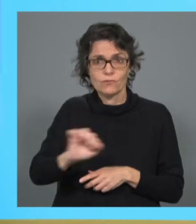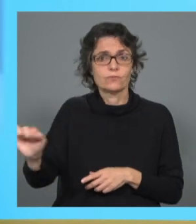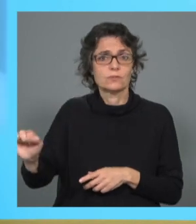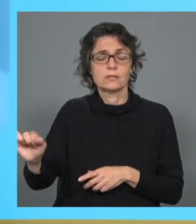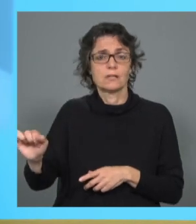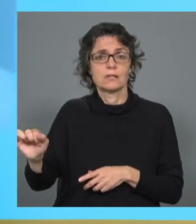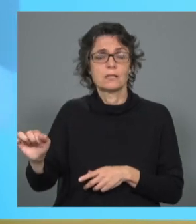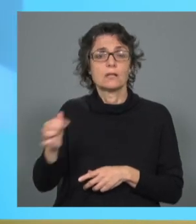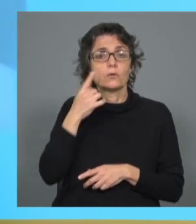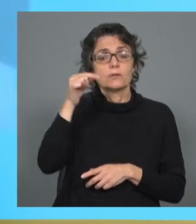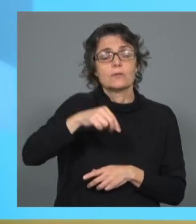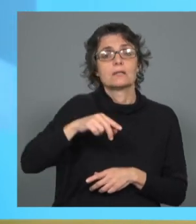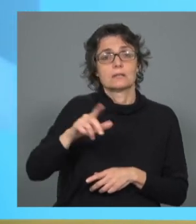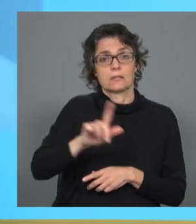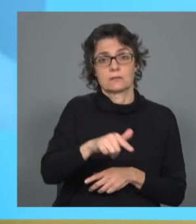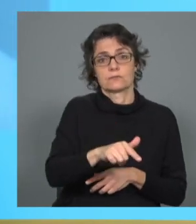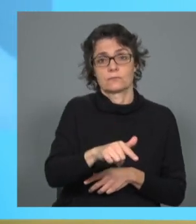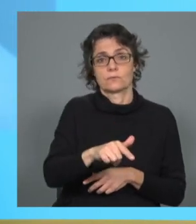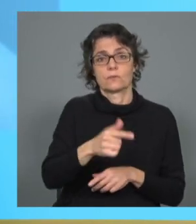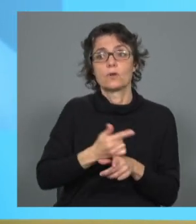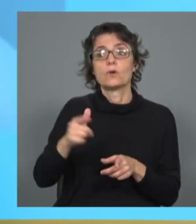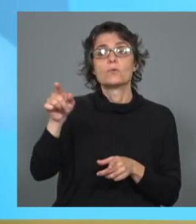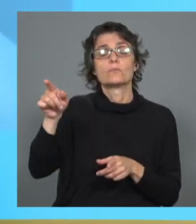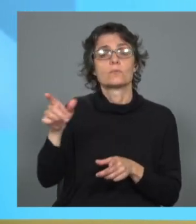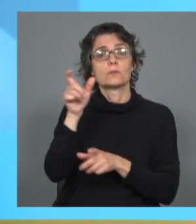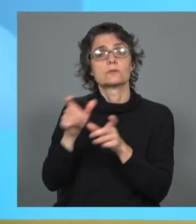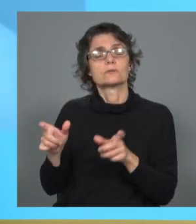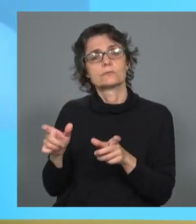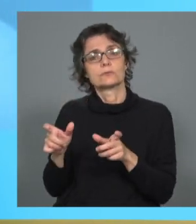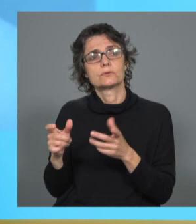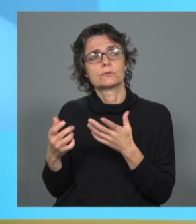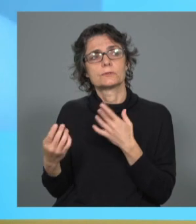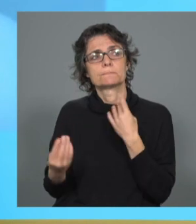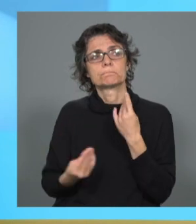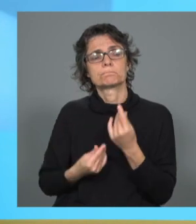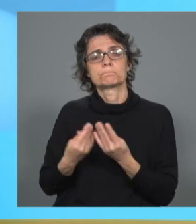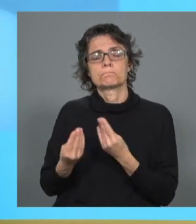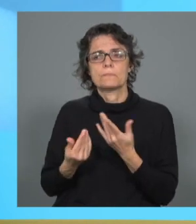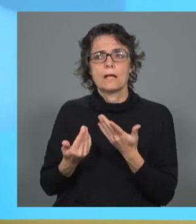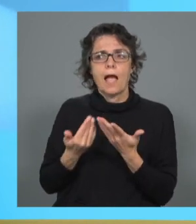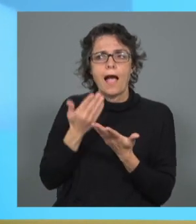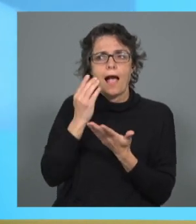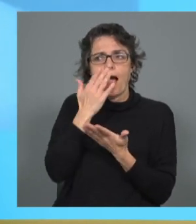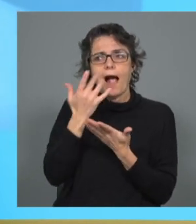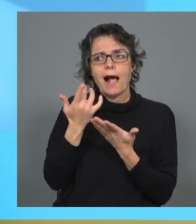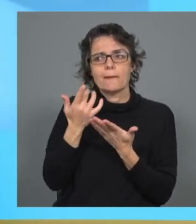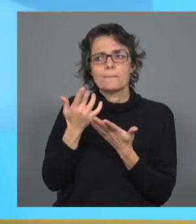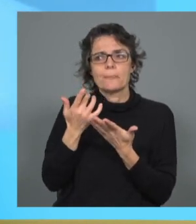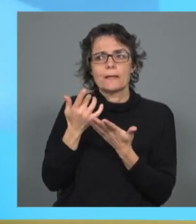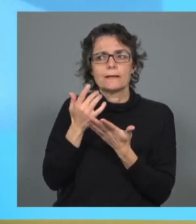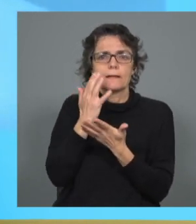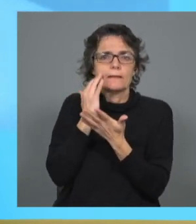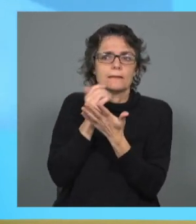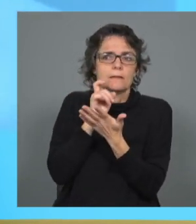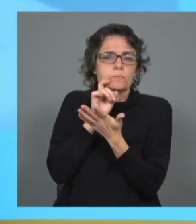quando chegámos a Lisboa, porque as pessoas também queriam uma espécie de capa de proteção, não é? Ou seja,